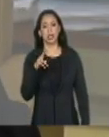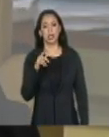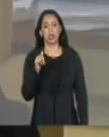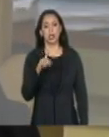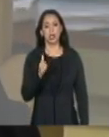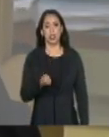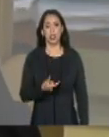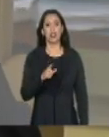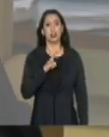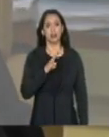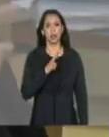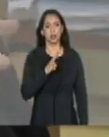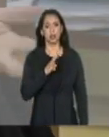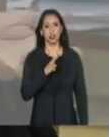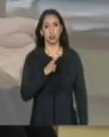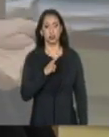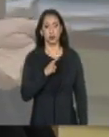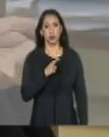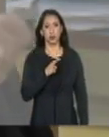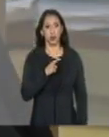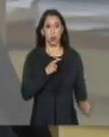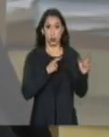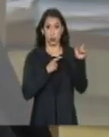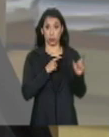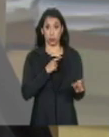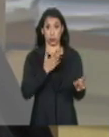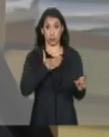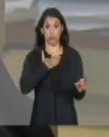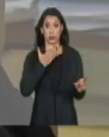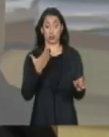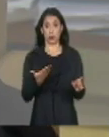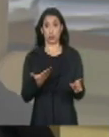Paraná. E um sujeito foi surpreendido